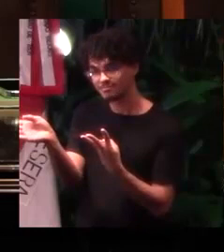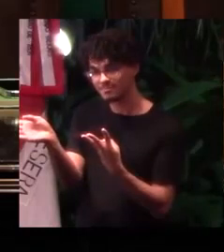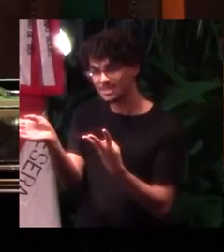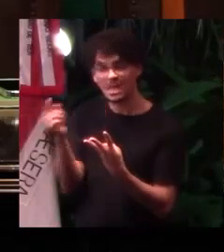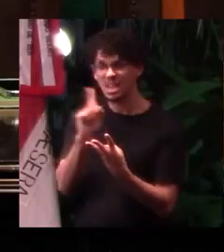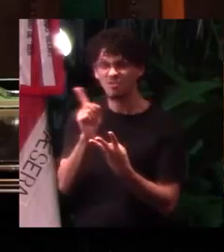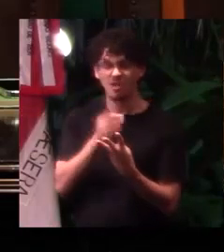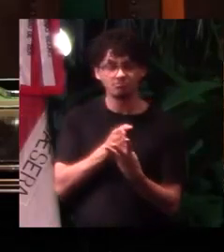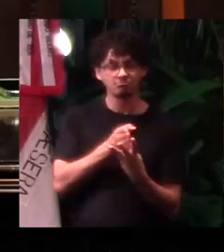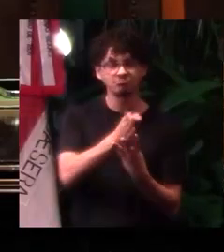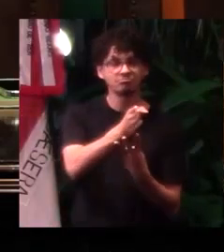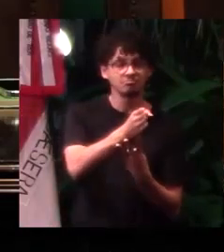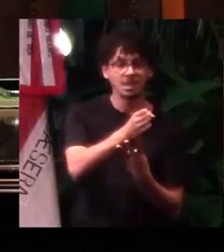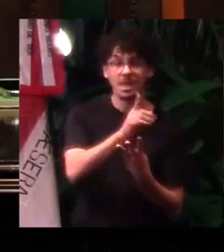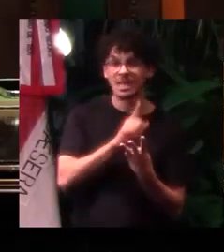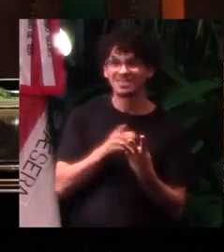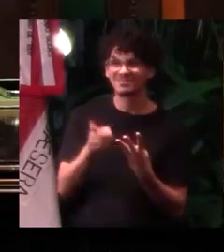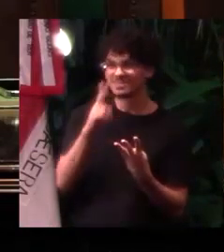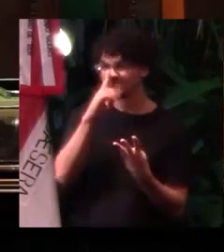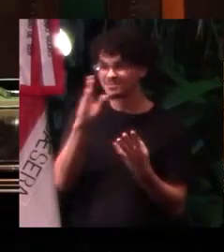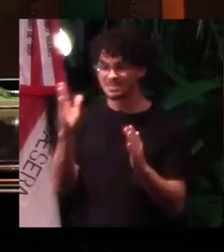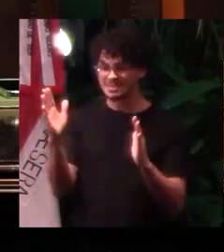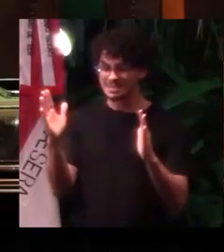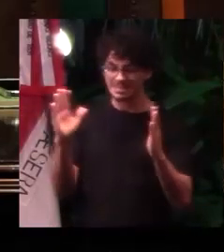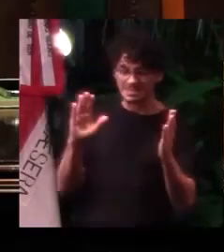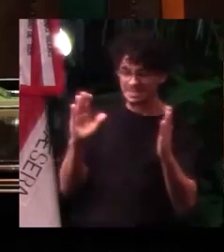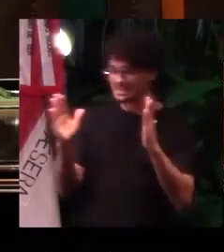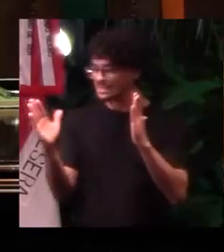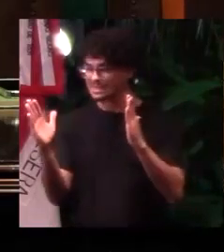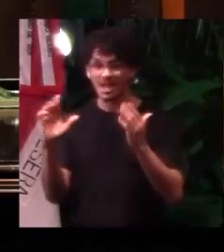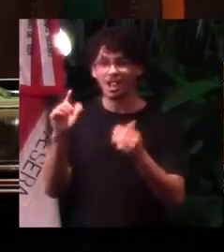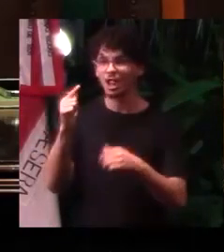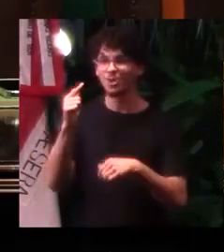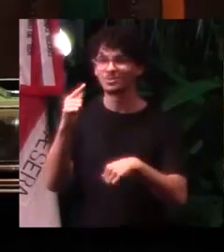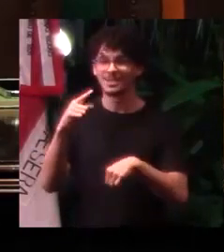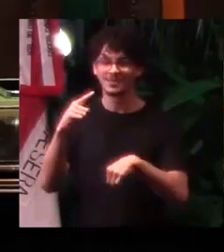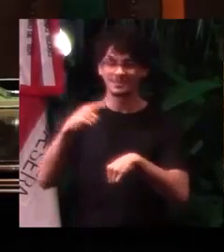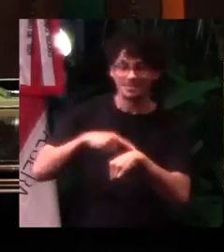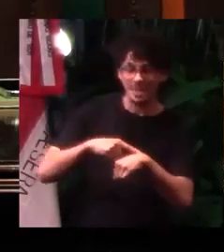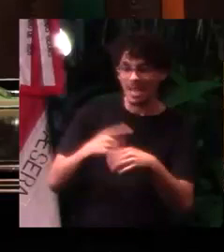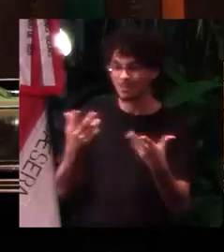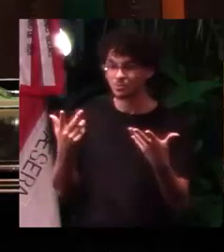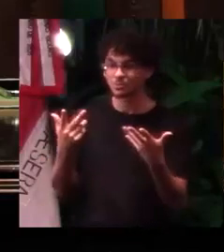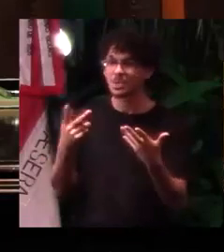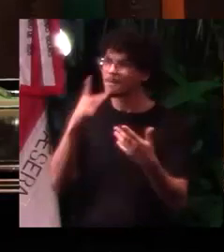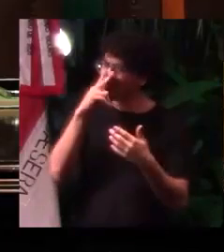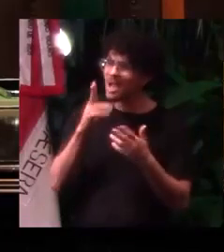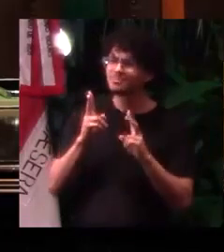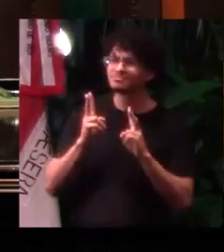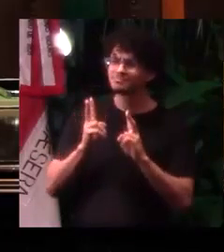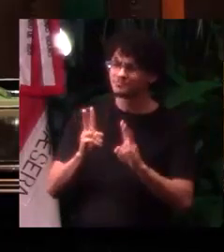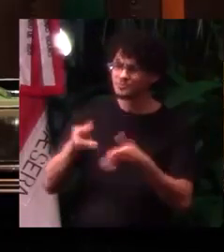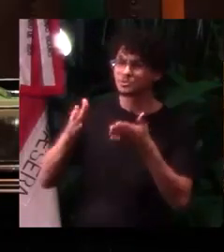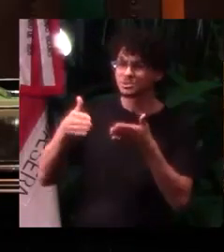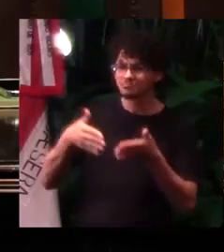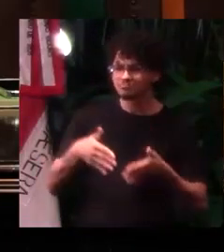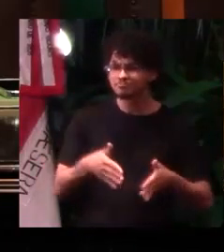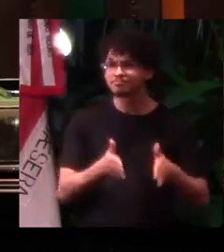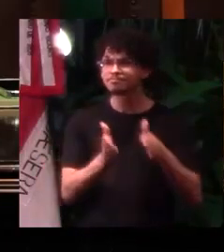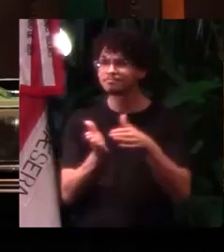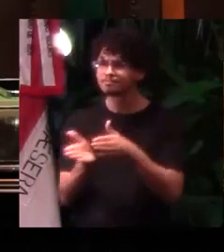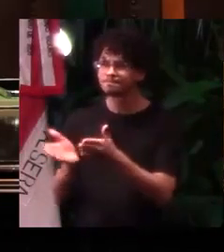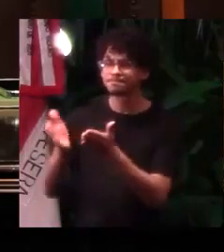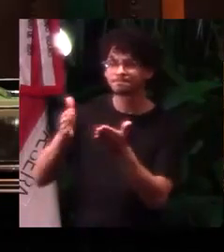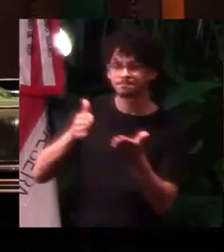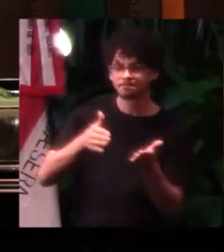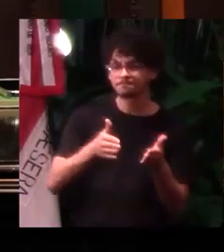num lugar que é meio que sem espaço e sem tempo, mas ao mesmo tempo fluindo no rio dessa